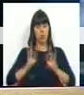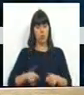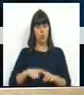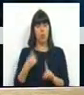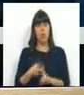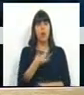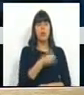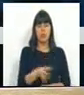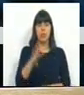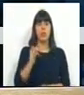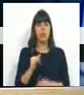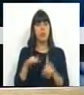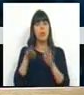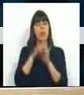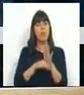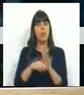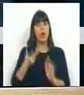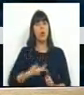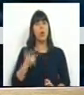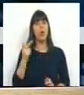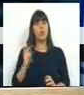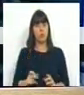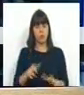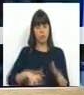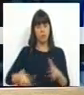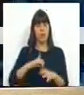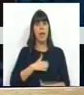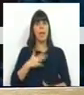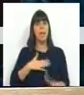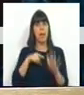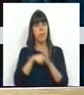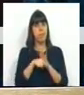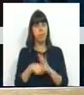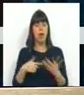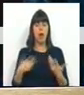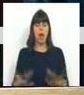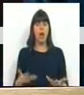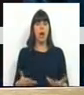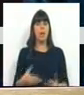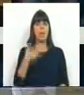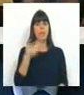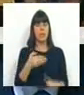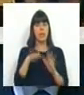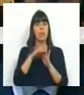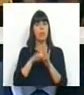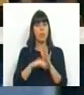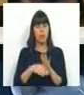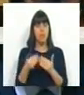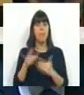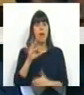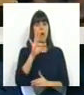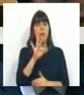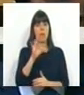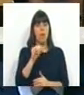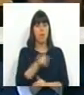em 2012 os programas de doutoramento em ambiente empresarial. Temos atualmente 7 programas com mais de